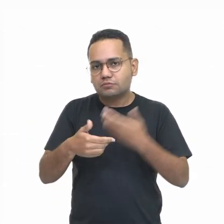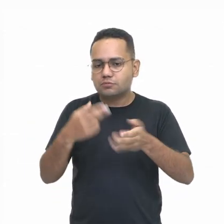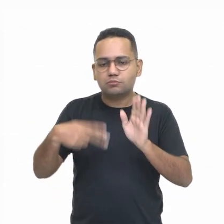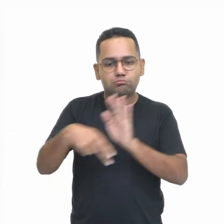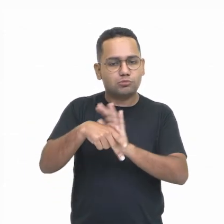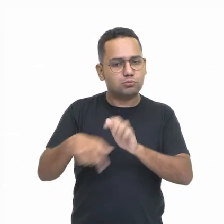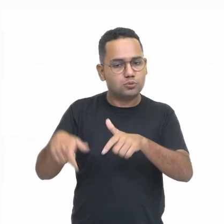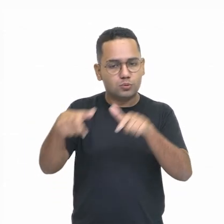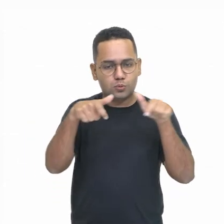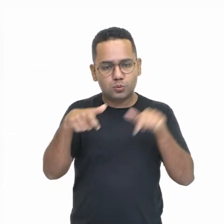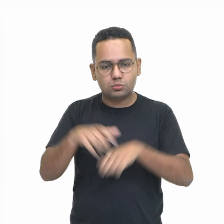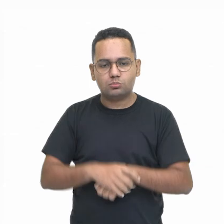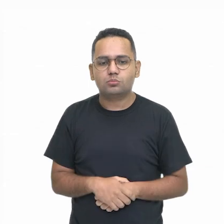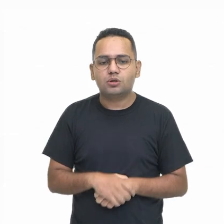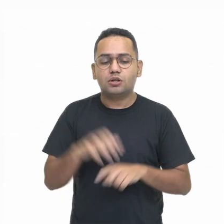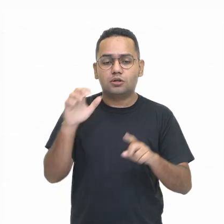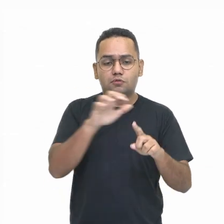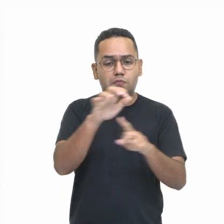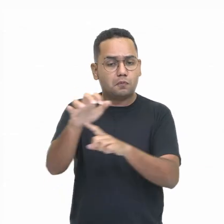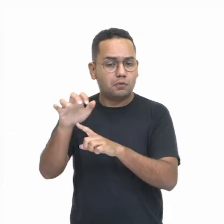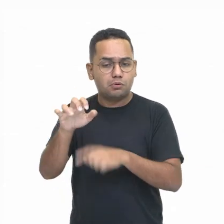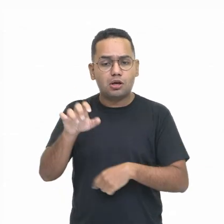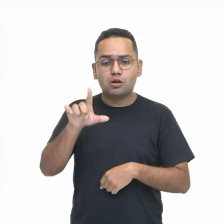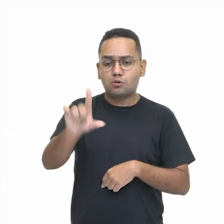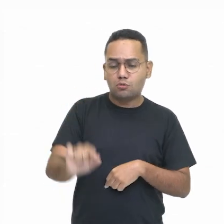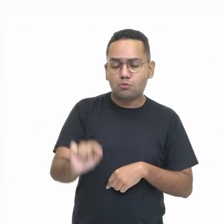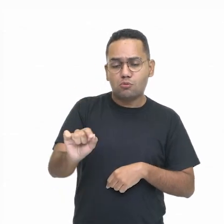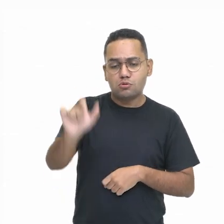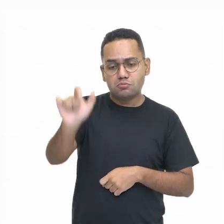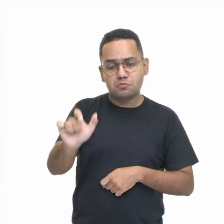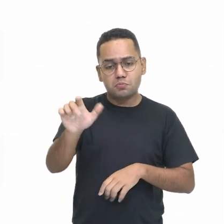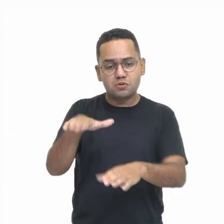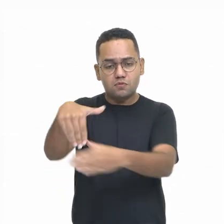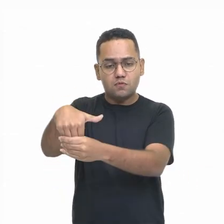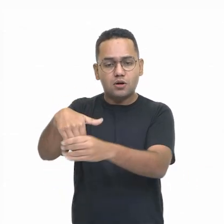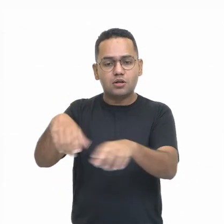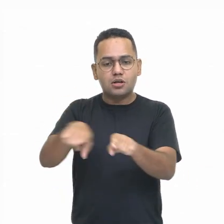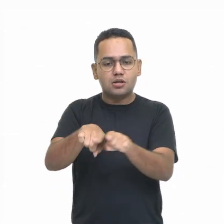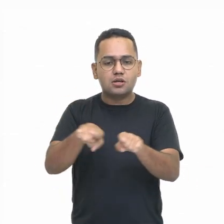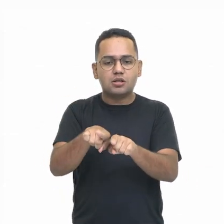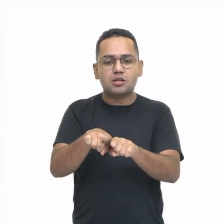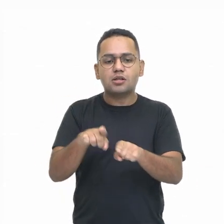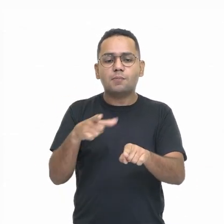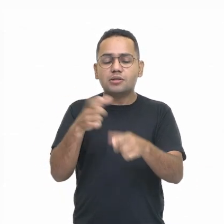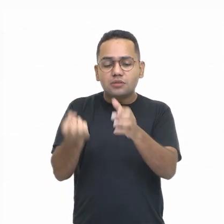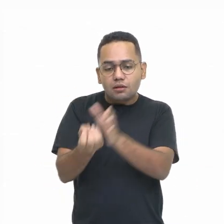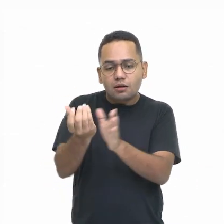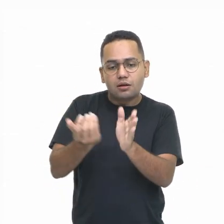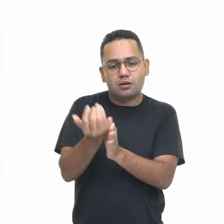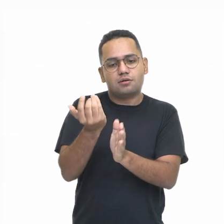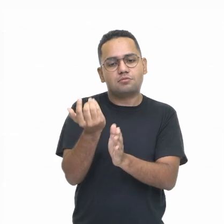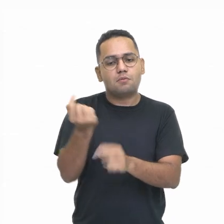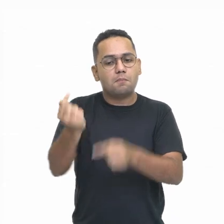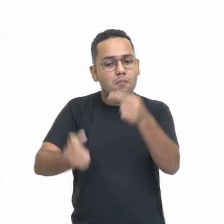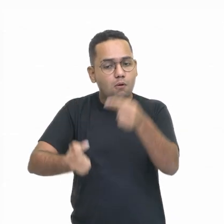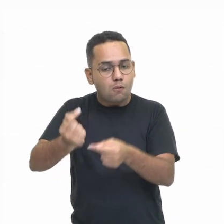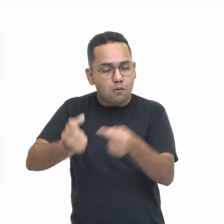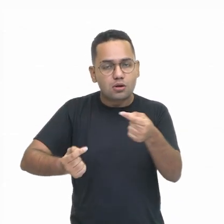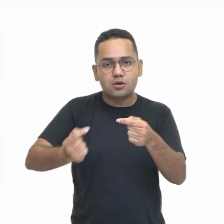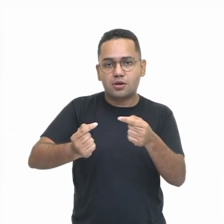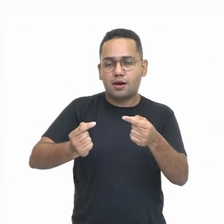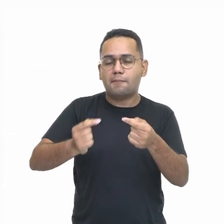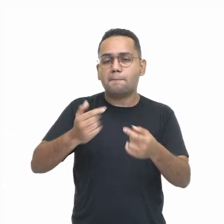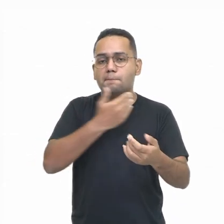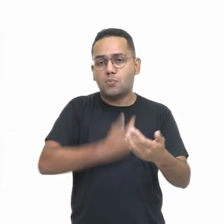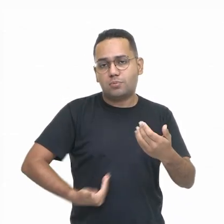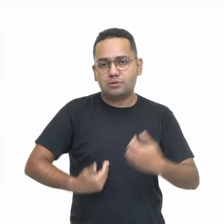região, influenciando desde a escolha de representantes até a implementação de políticas públicas. Quando nós falamos da